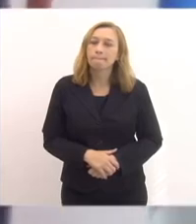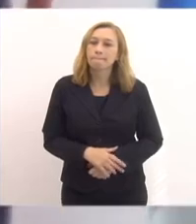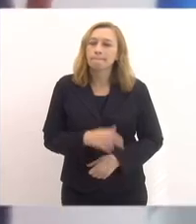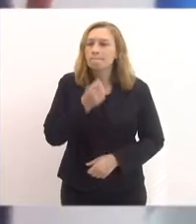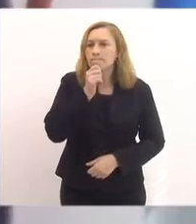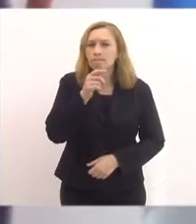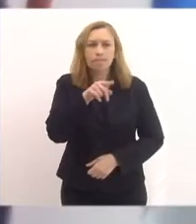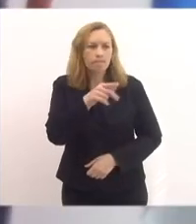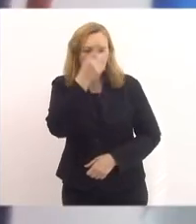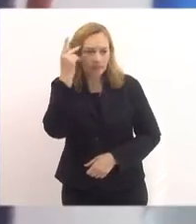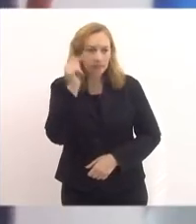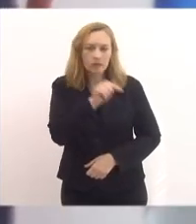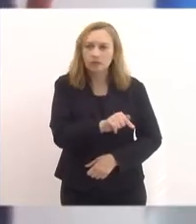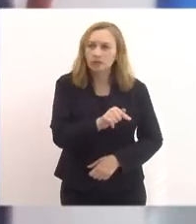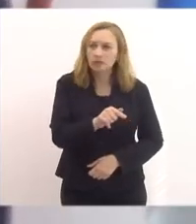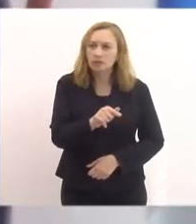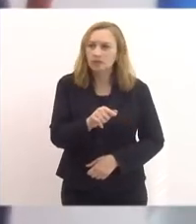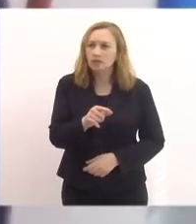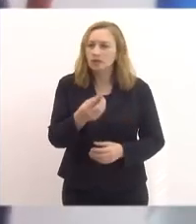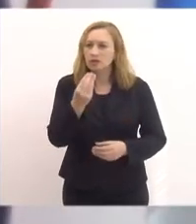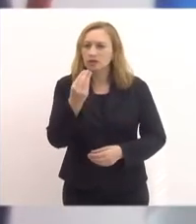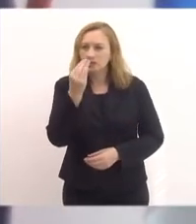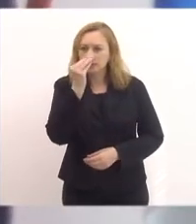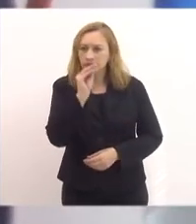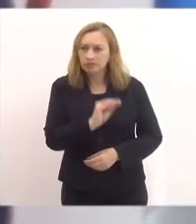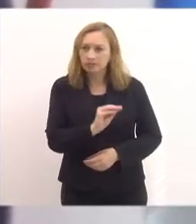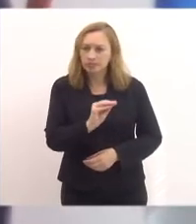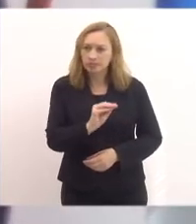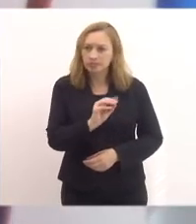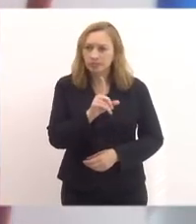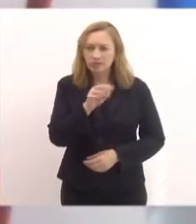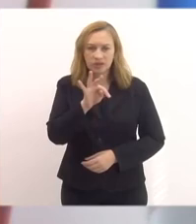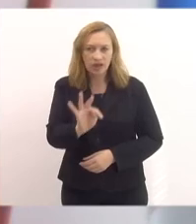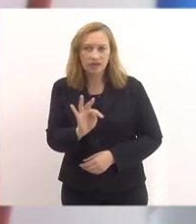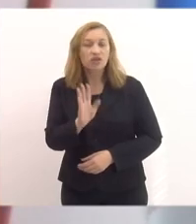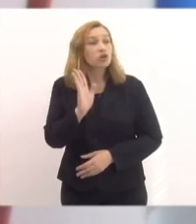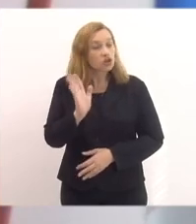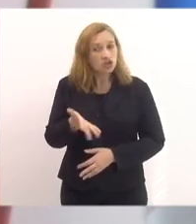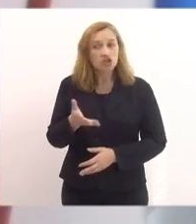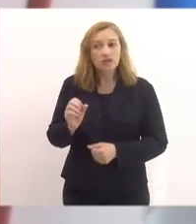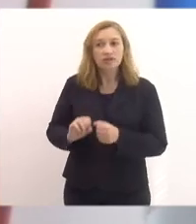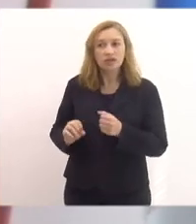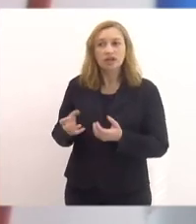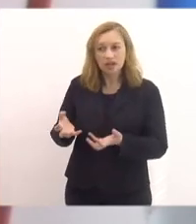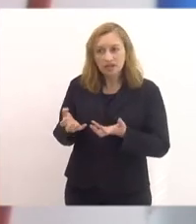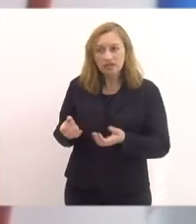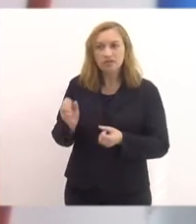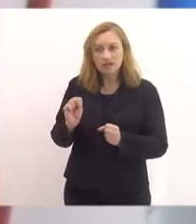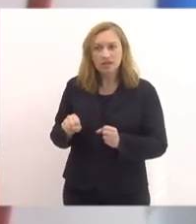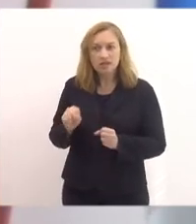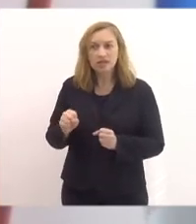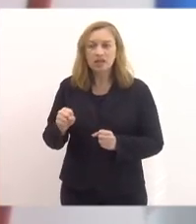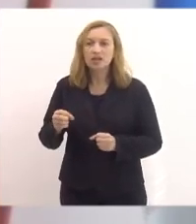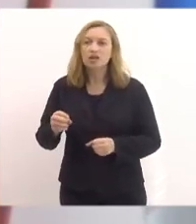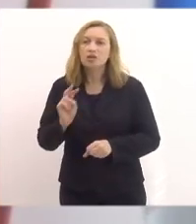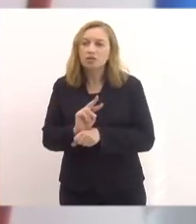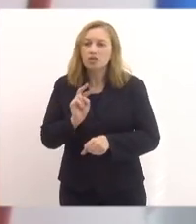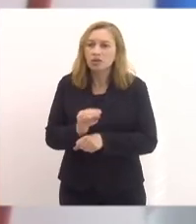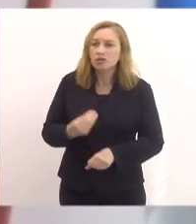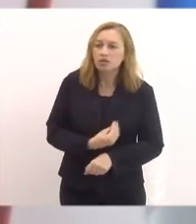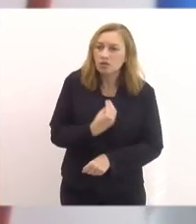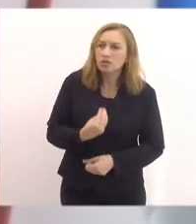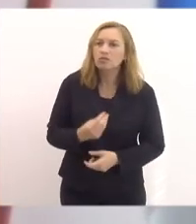ninguém aqui se esquiva de fazer um TAF. Ninguém. Até os que já fizeram, falaram, olha, tem que fazer porque guarda-vida é uma função perigosa